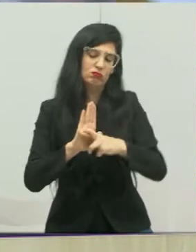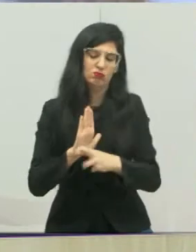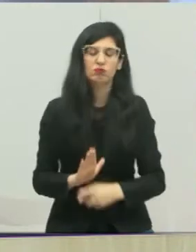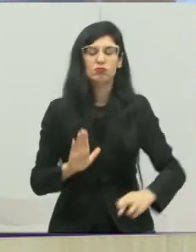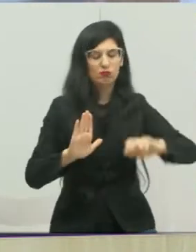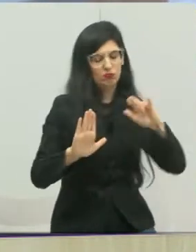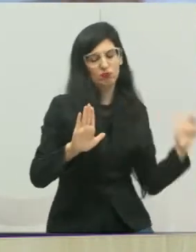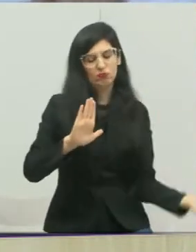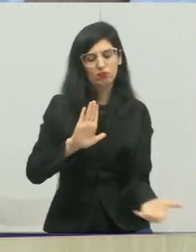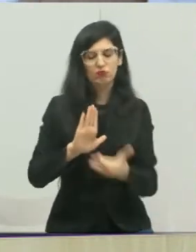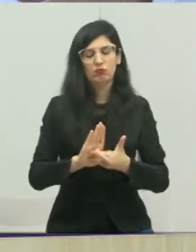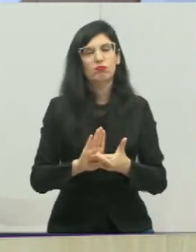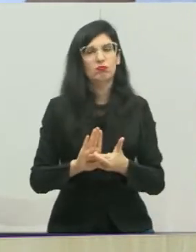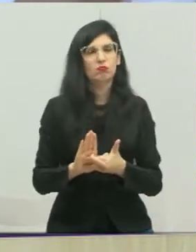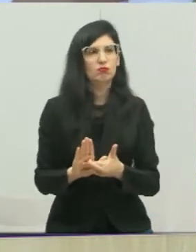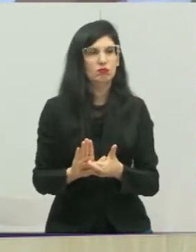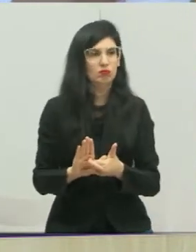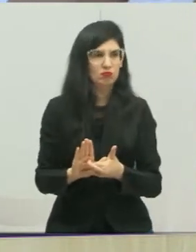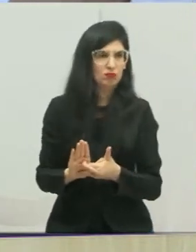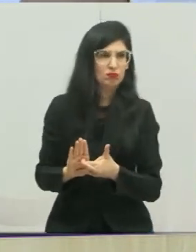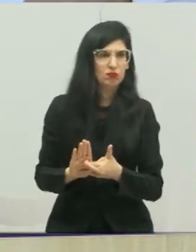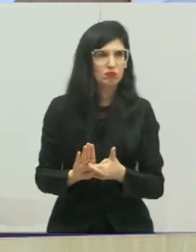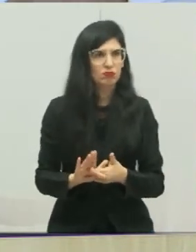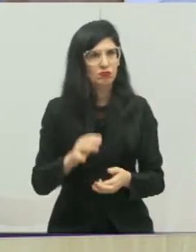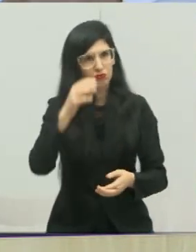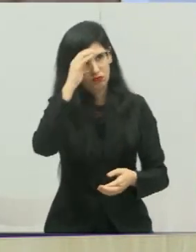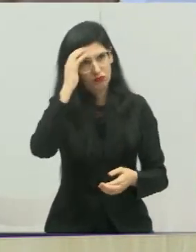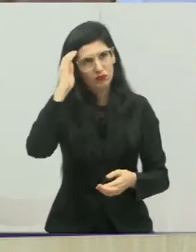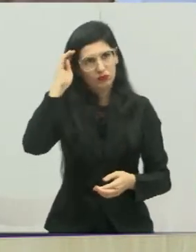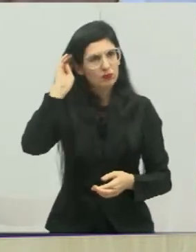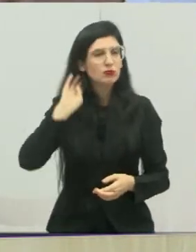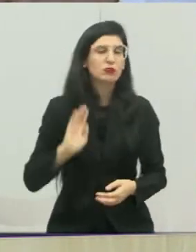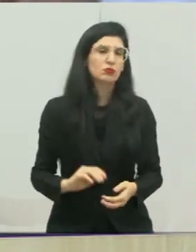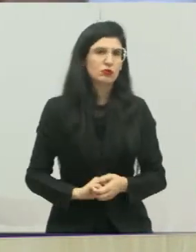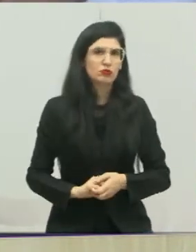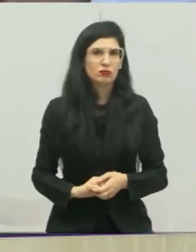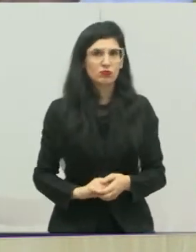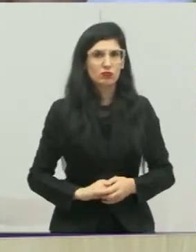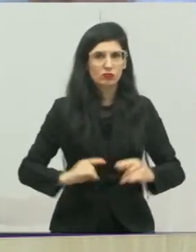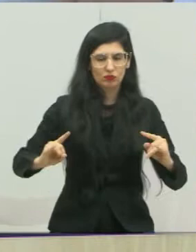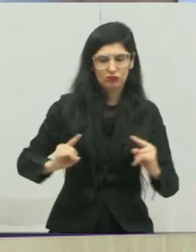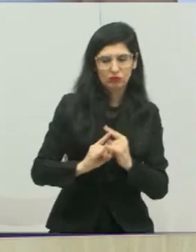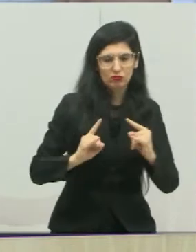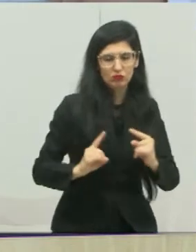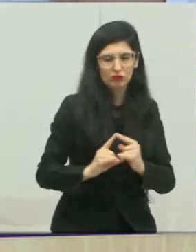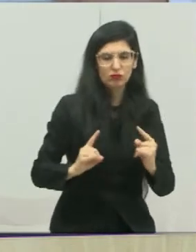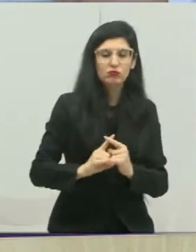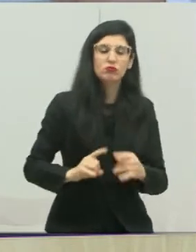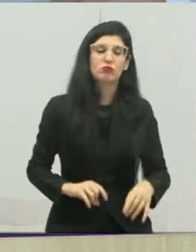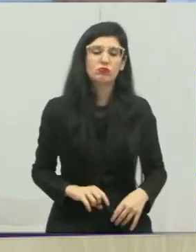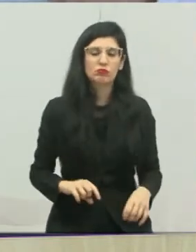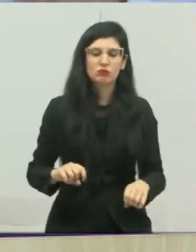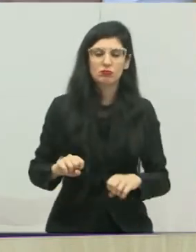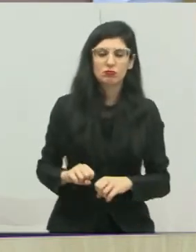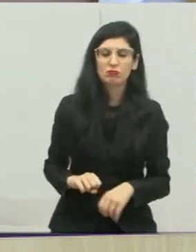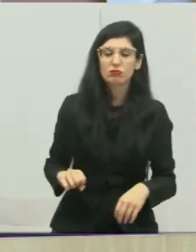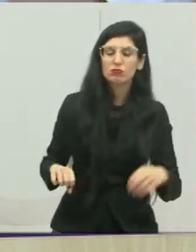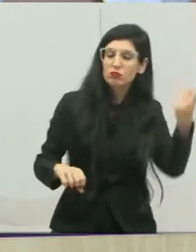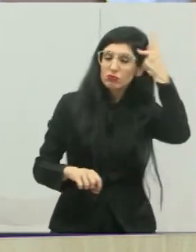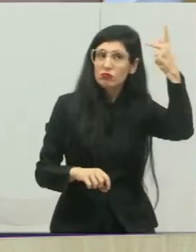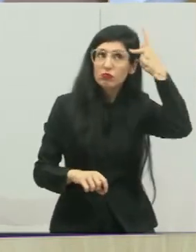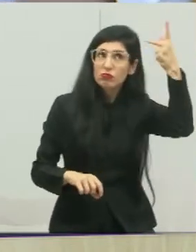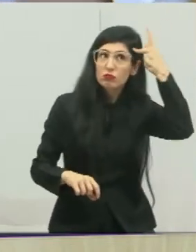as formalidades regimentais, seja oficiada a Superintendência do Instituto Nacional de Colonização e Reforma Agrária, INCRA, em São